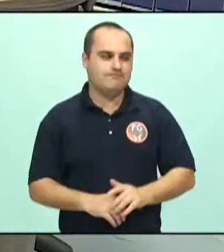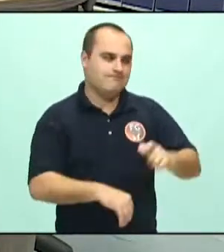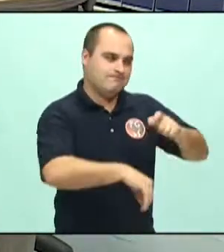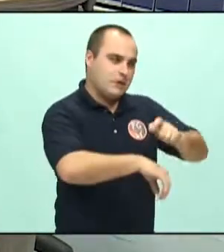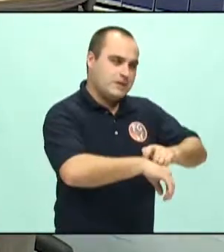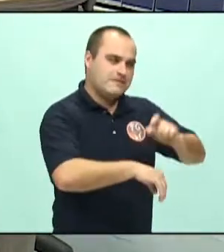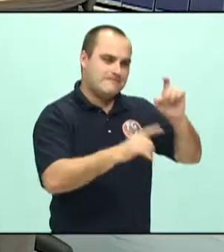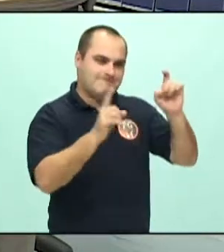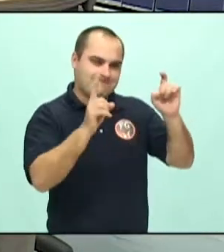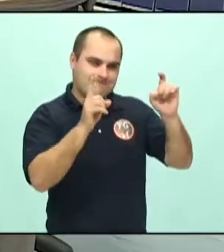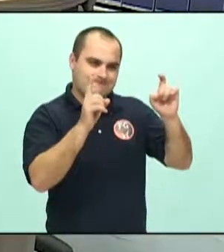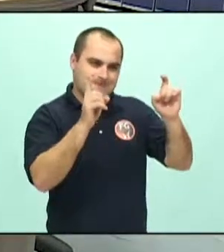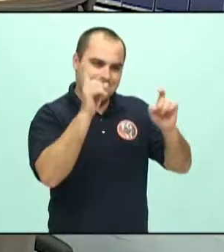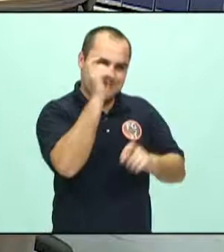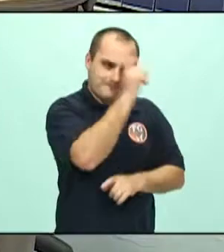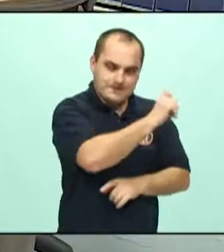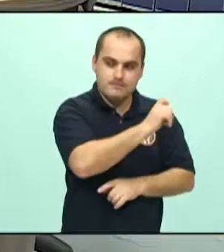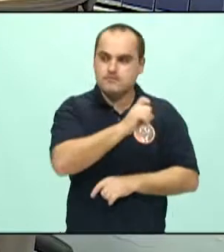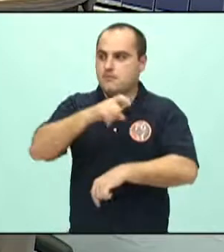de ascensão.